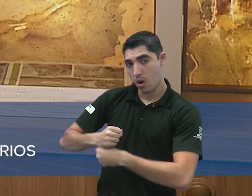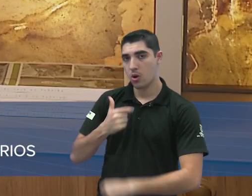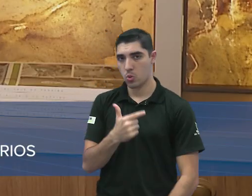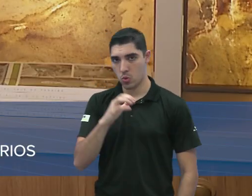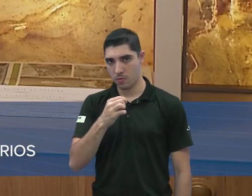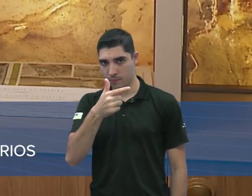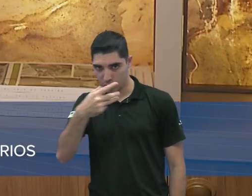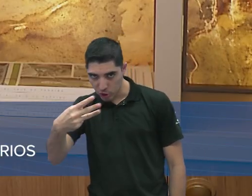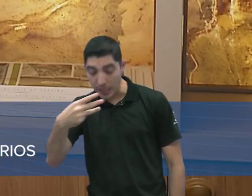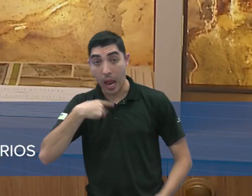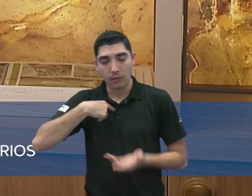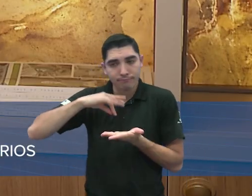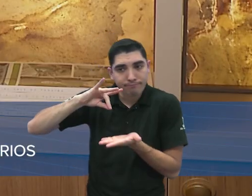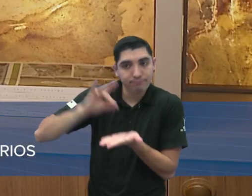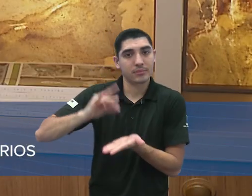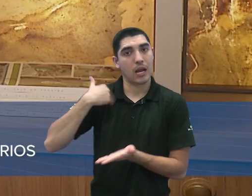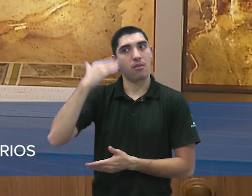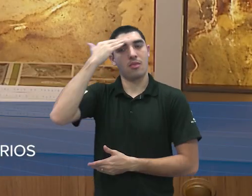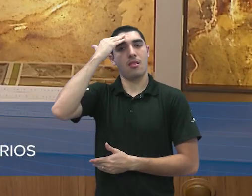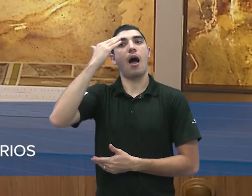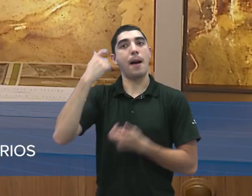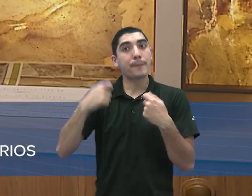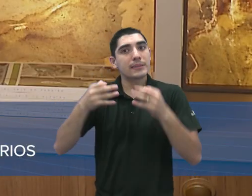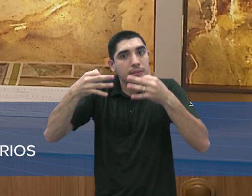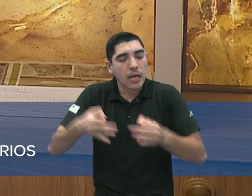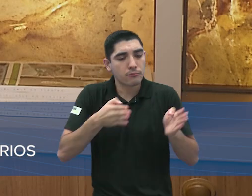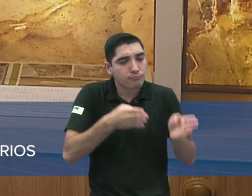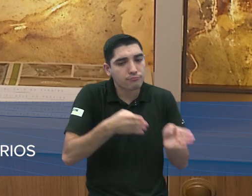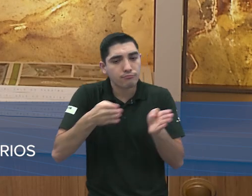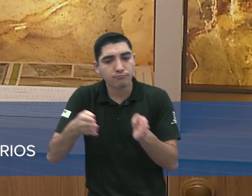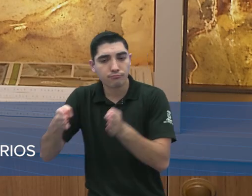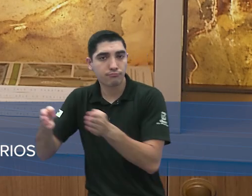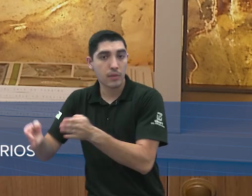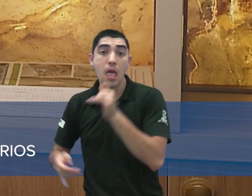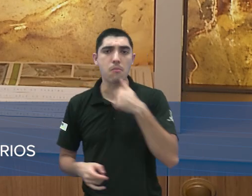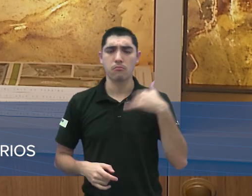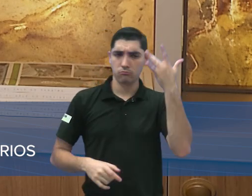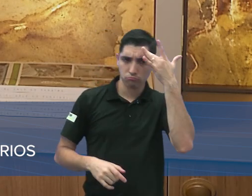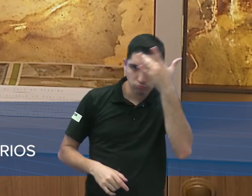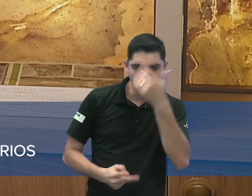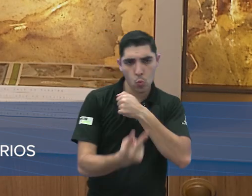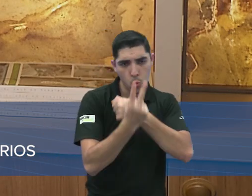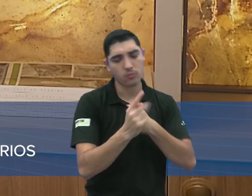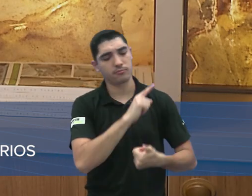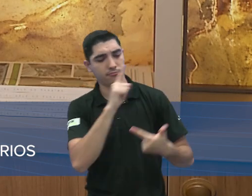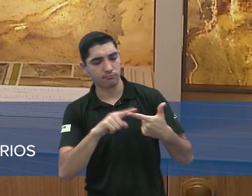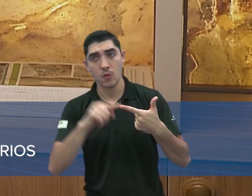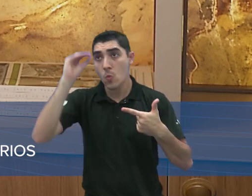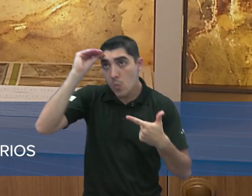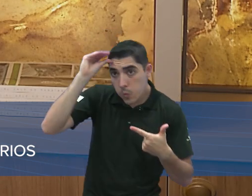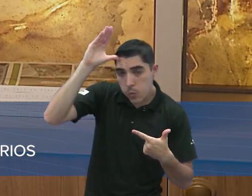que realmente eu entendi a importância da rotina. Até então, eu estava entendendo a importância de cuidar da minha saúde mental, de